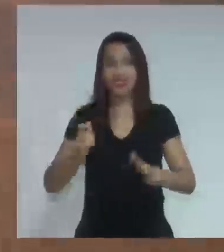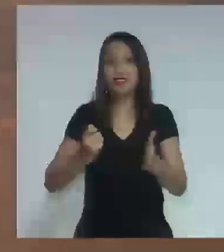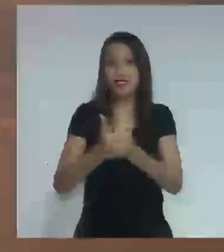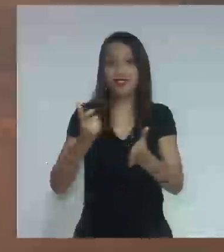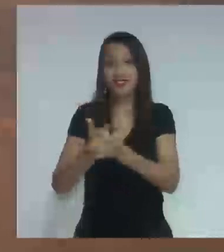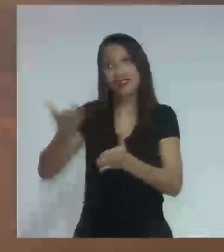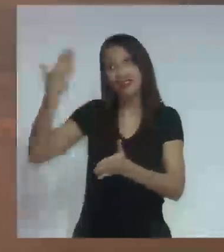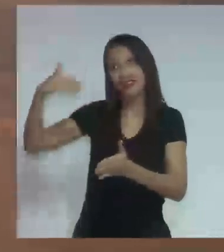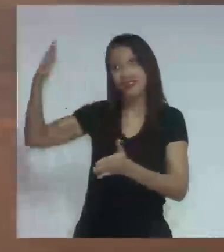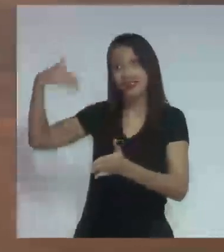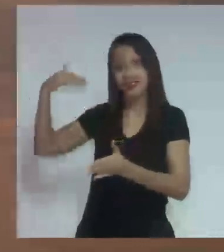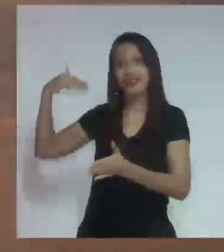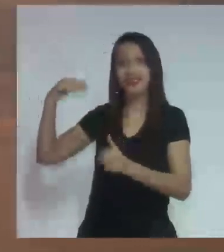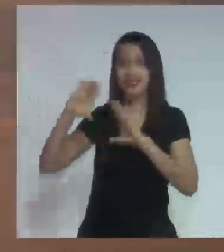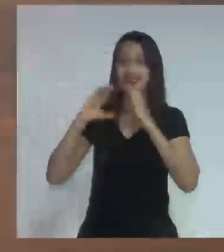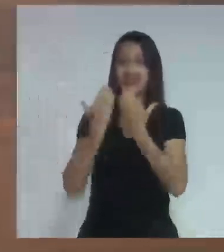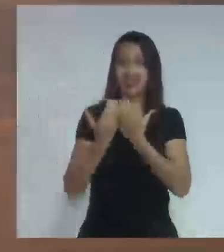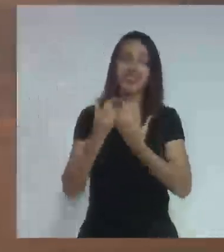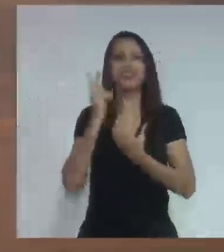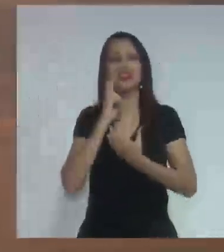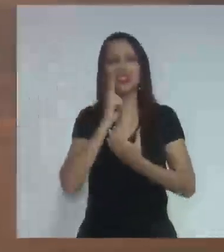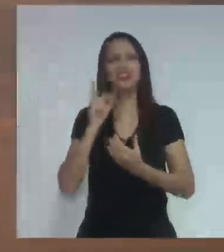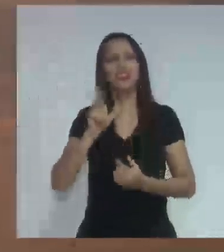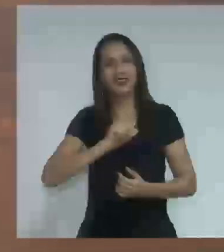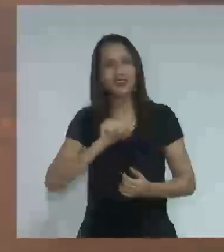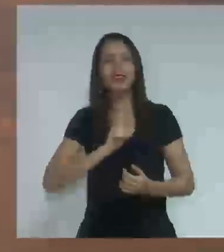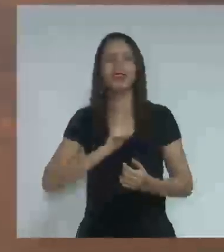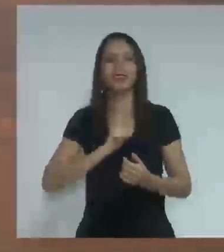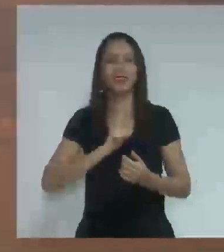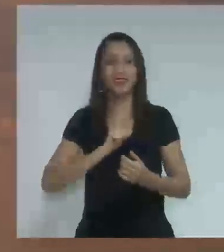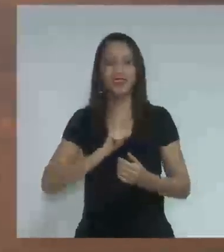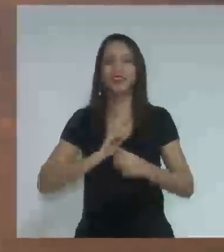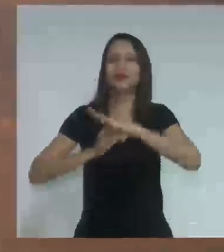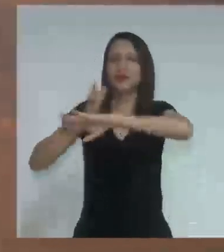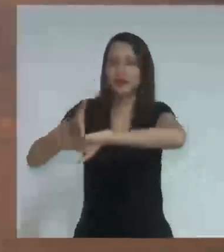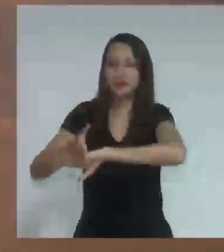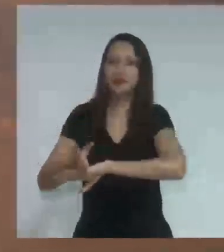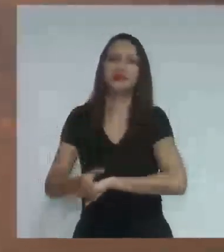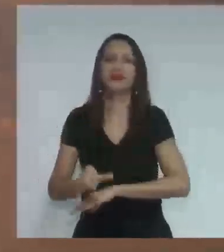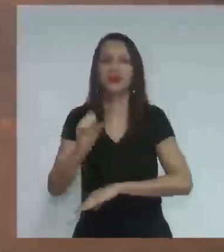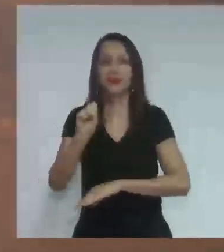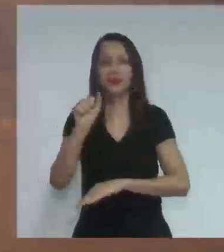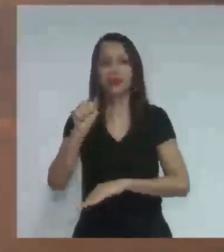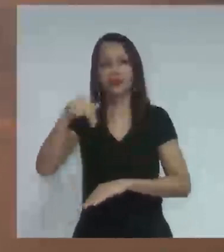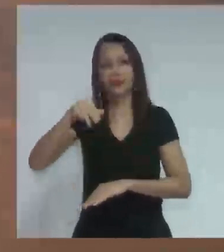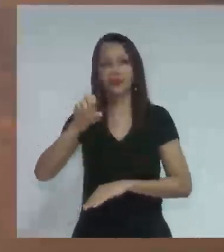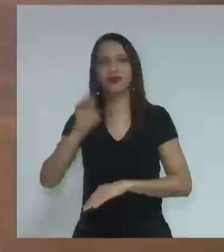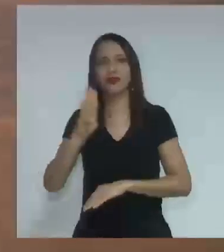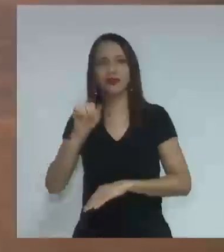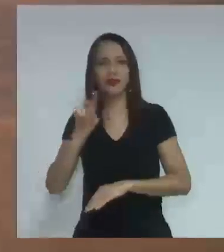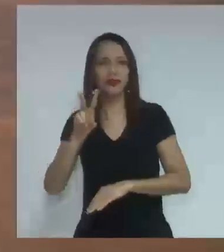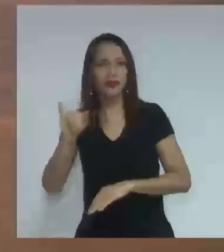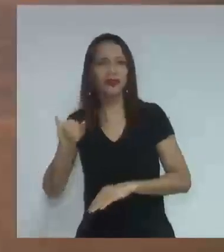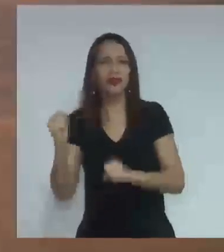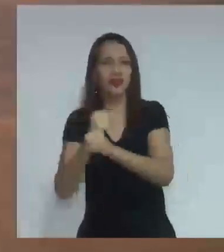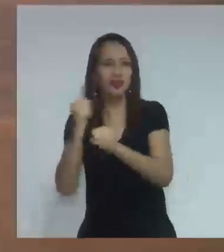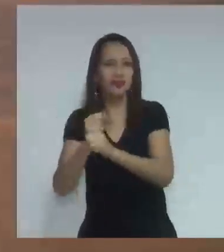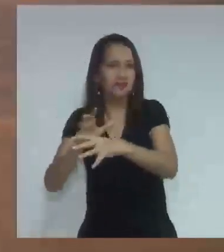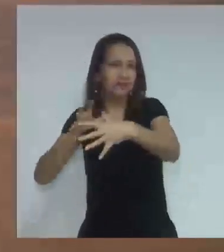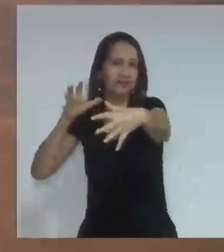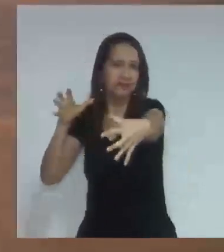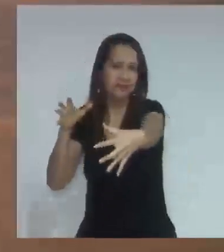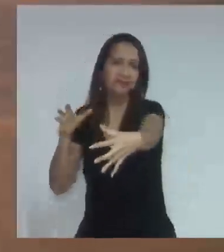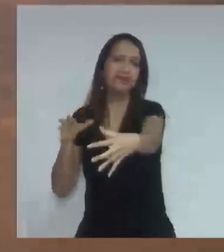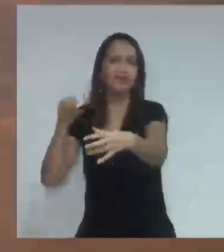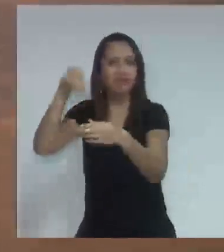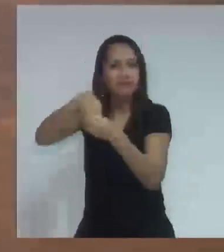casa na época, depois ele teve outros voos, ele foi para a Cenebave, fez uma grande obra na Cenebave, que foi a